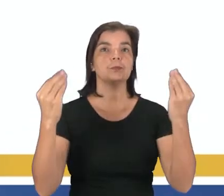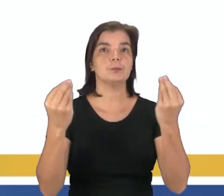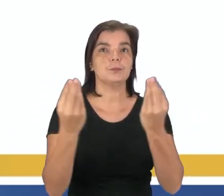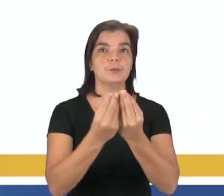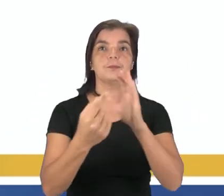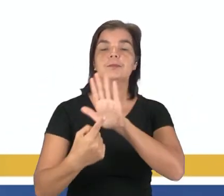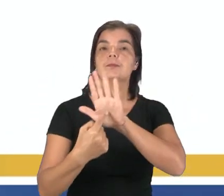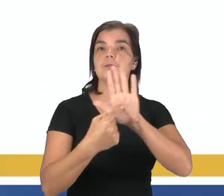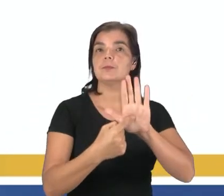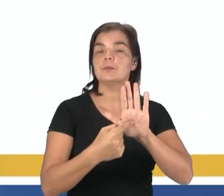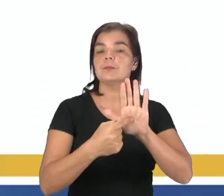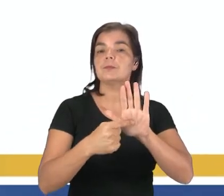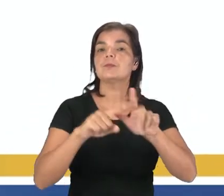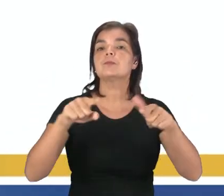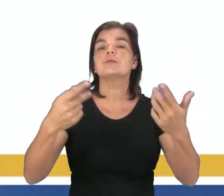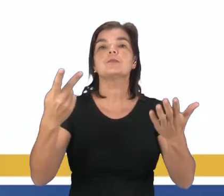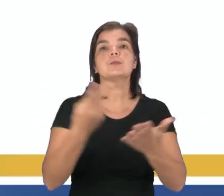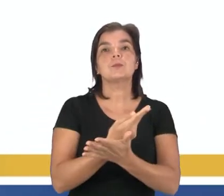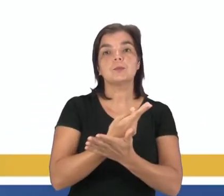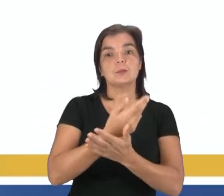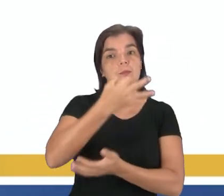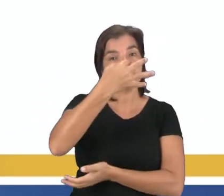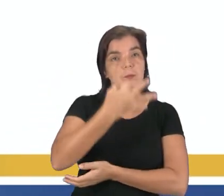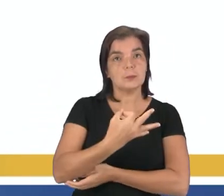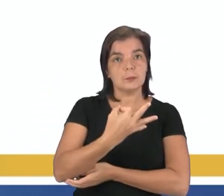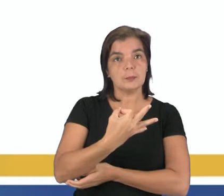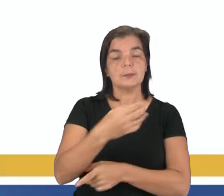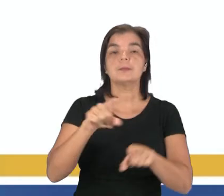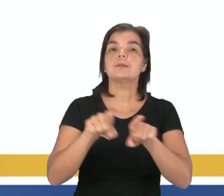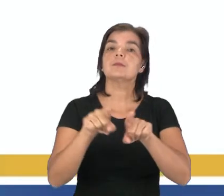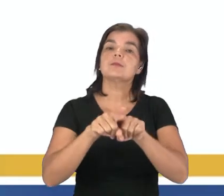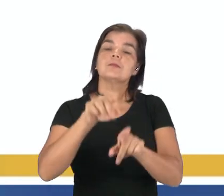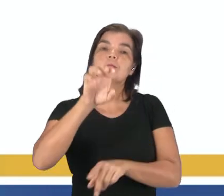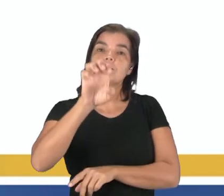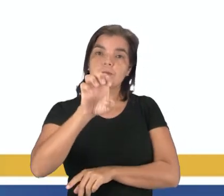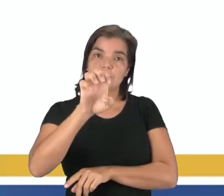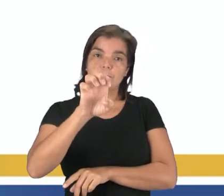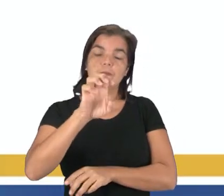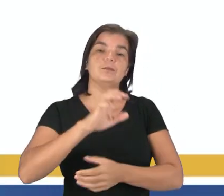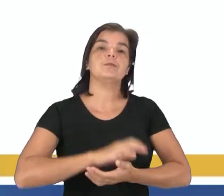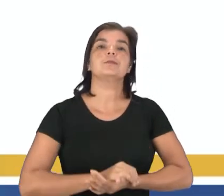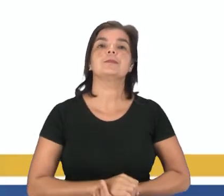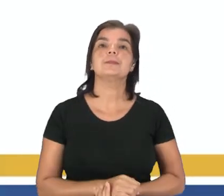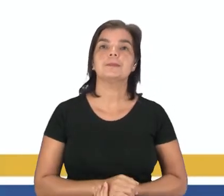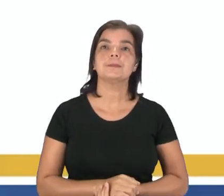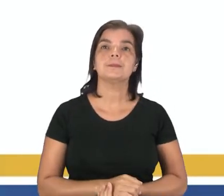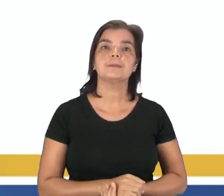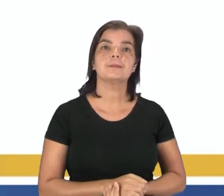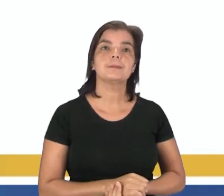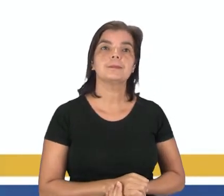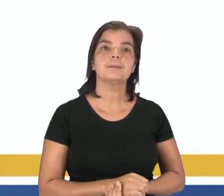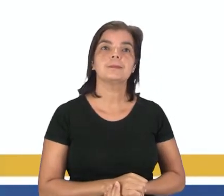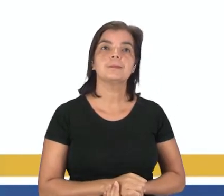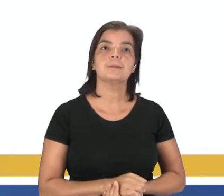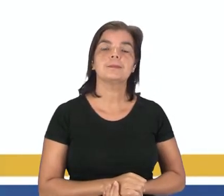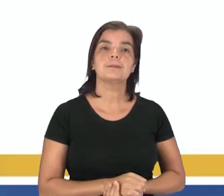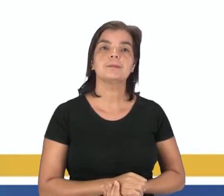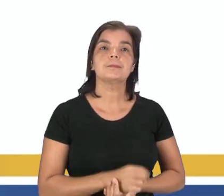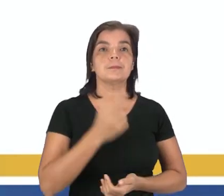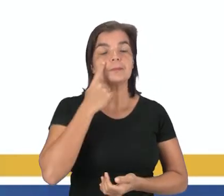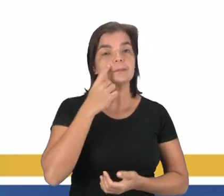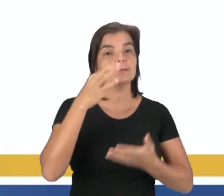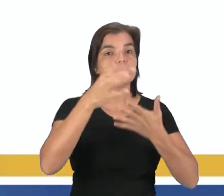ou substâncias. Indique quais estão corretas com a letra C e quais estão erradas com a letra E. Vamos ver